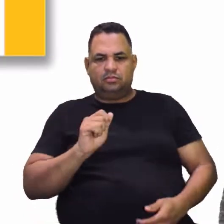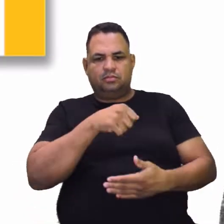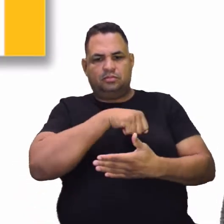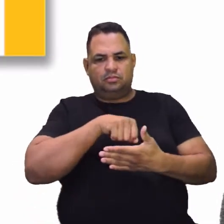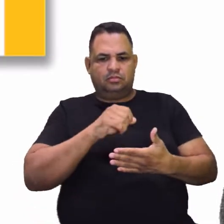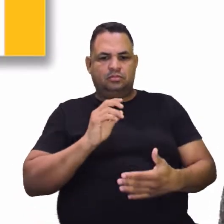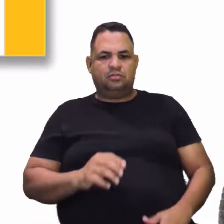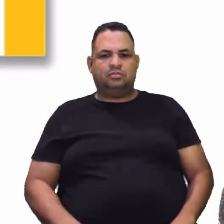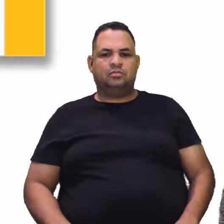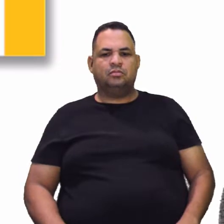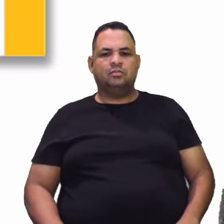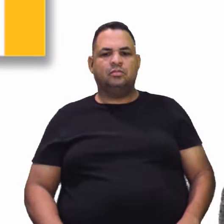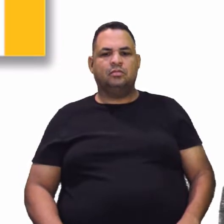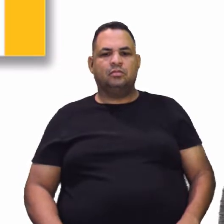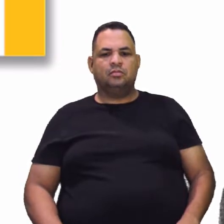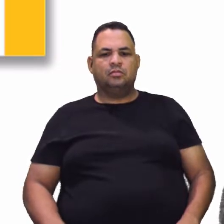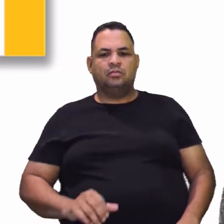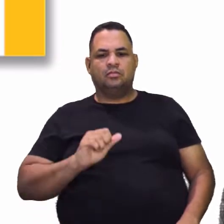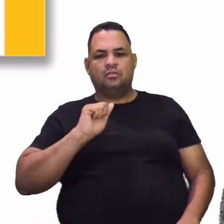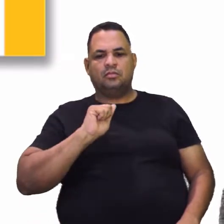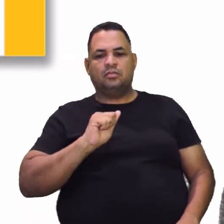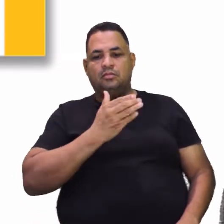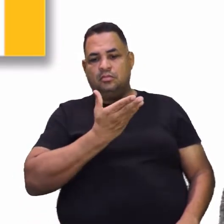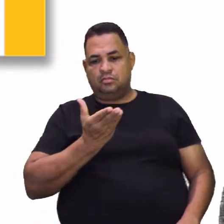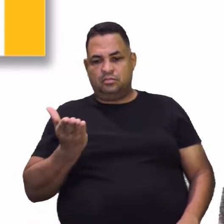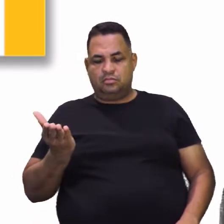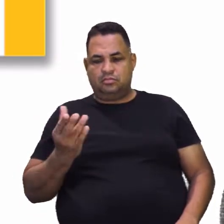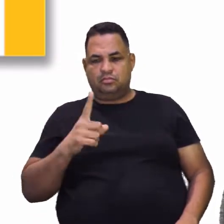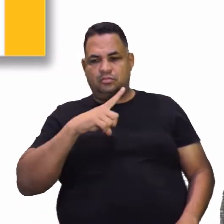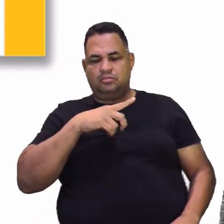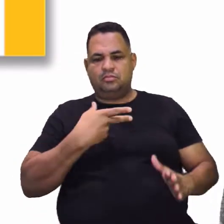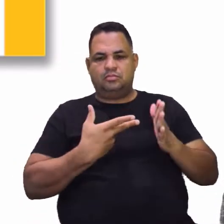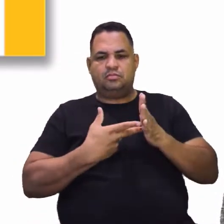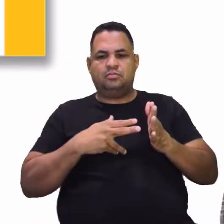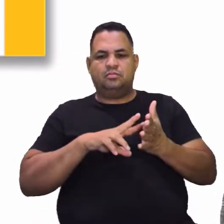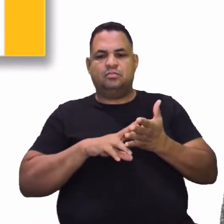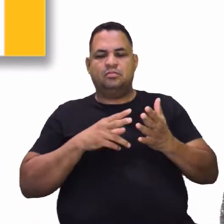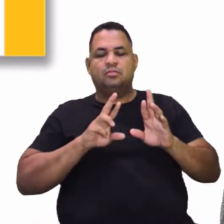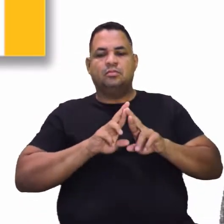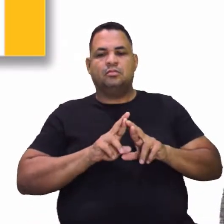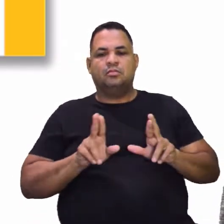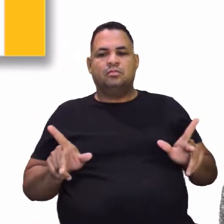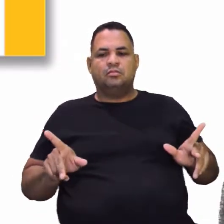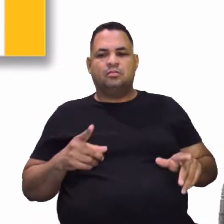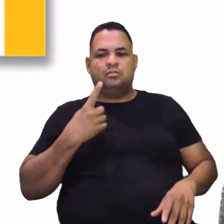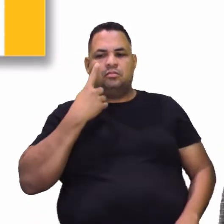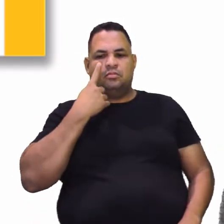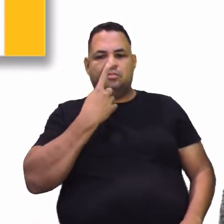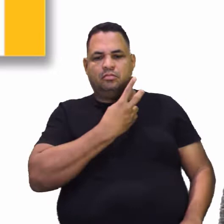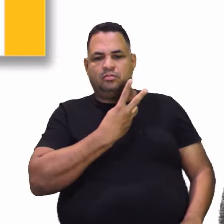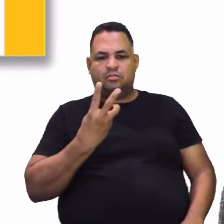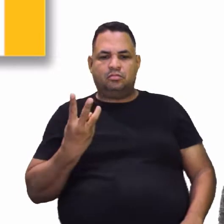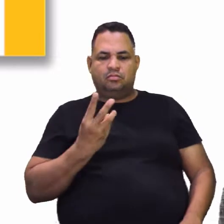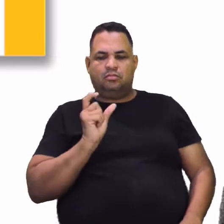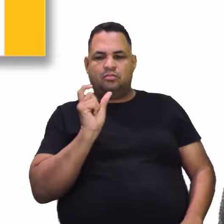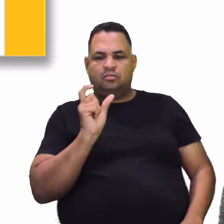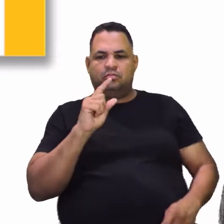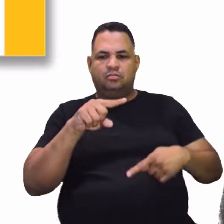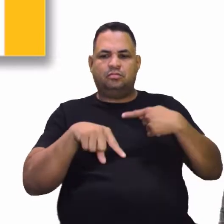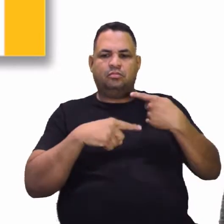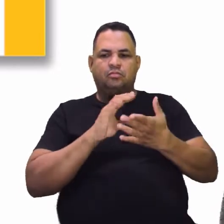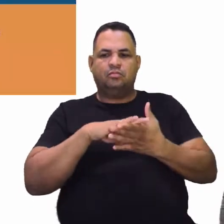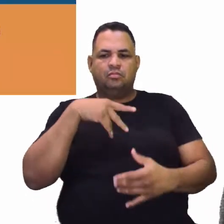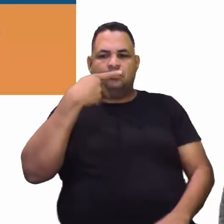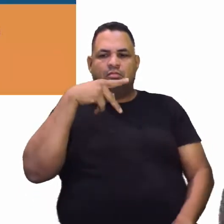grafia. E a outra palavra é all day. Então todas têm significados diferentes. Presta bem atenção nisso que daqui a pouco a gente